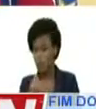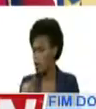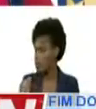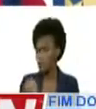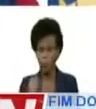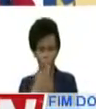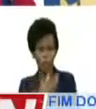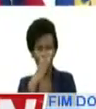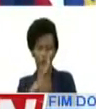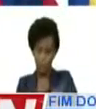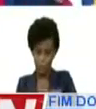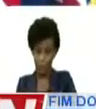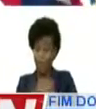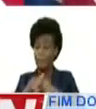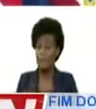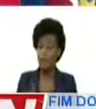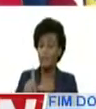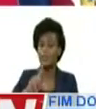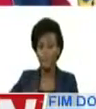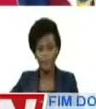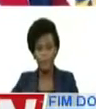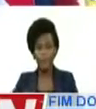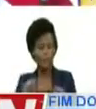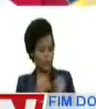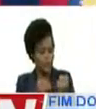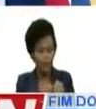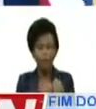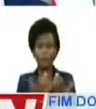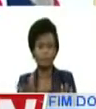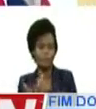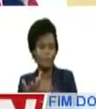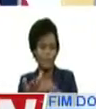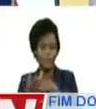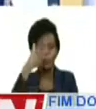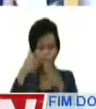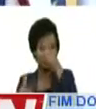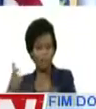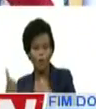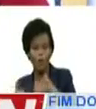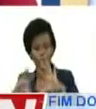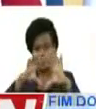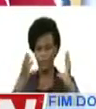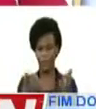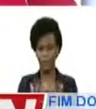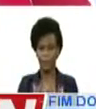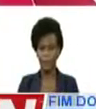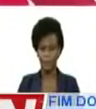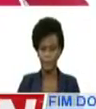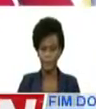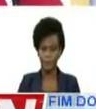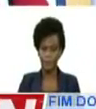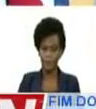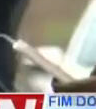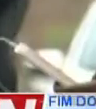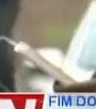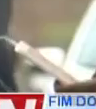do sacrifício, não só das autoridades, mas também da sociedade civil, dos cidadãos